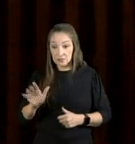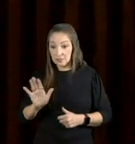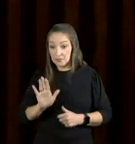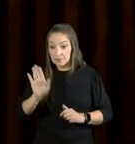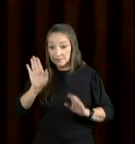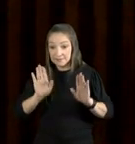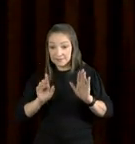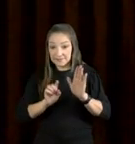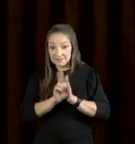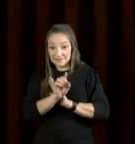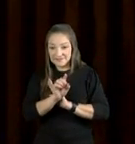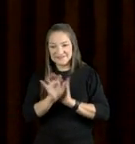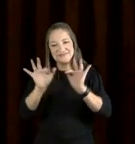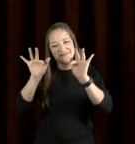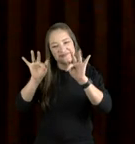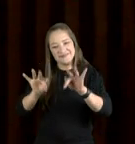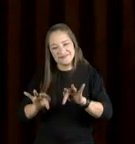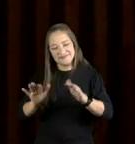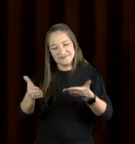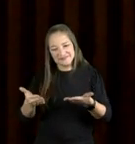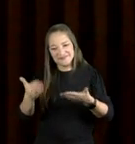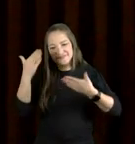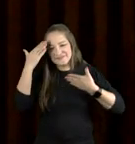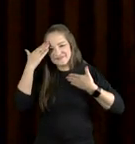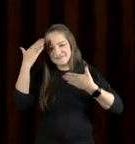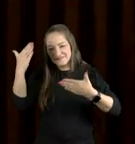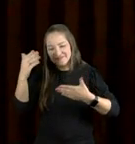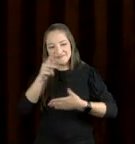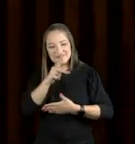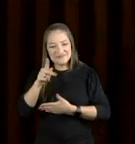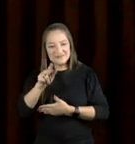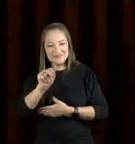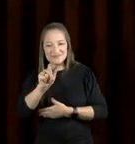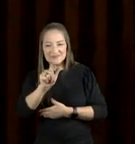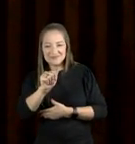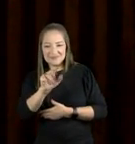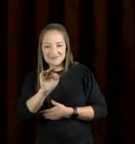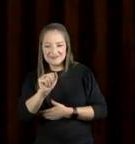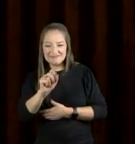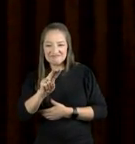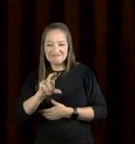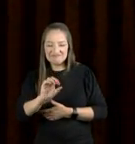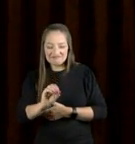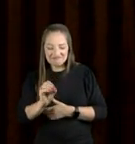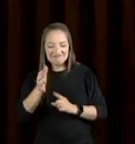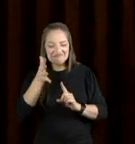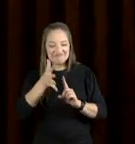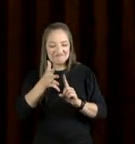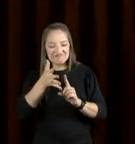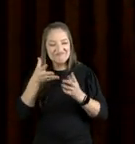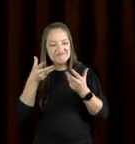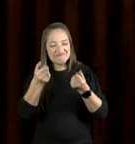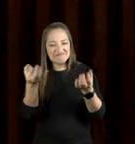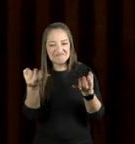Podemos encerrar, então. Então, agradecemos ao professor Gustavo pela bela palestra ministrada.